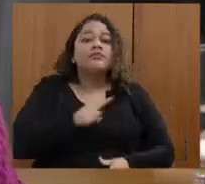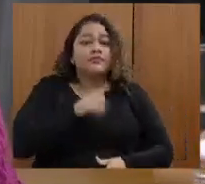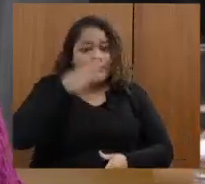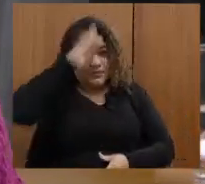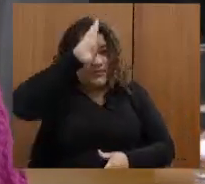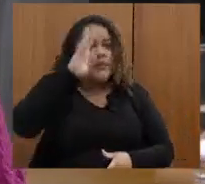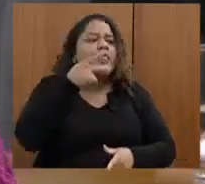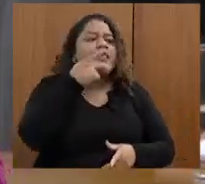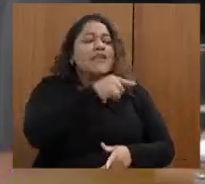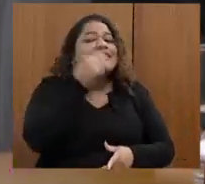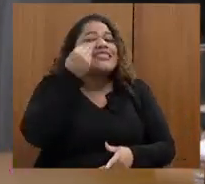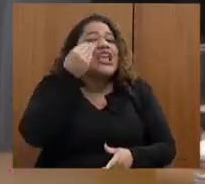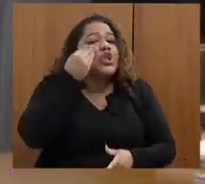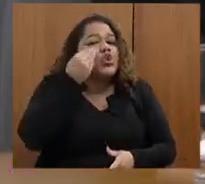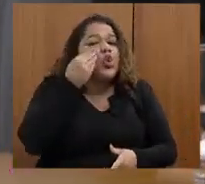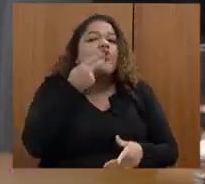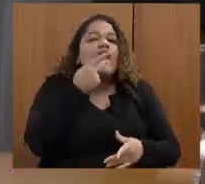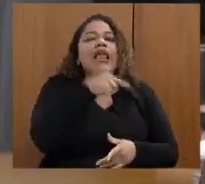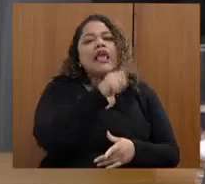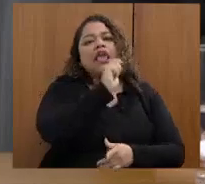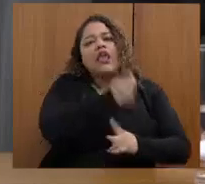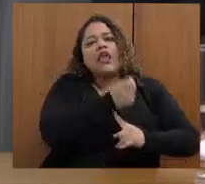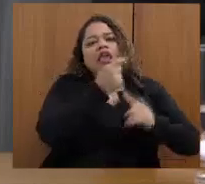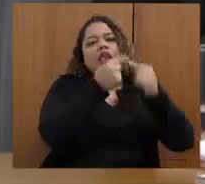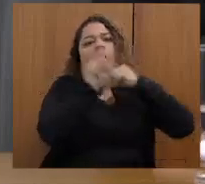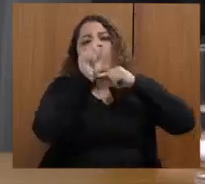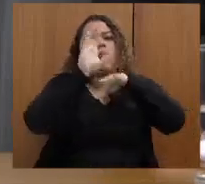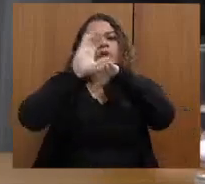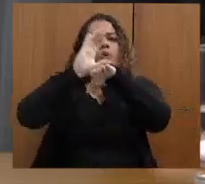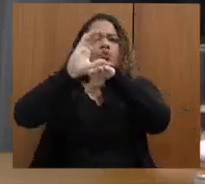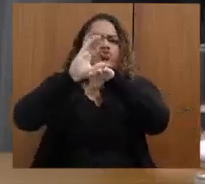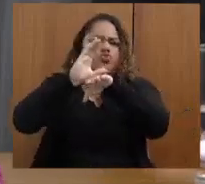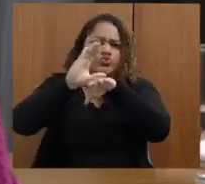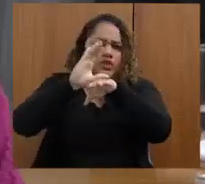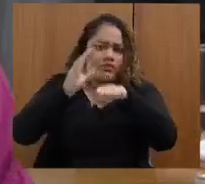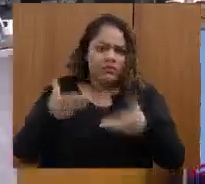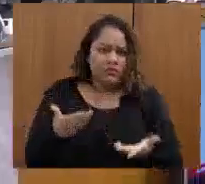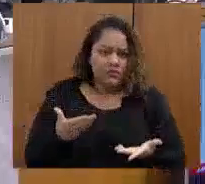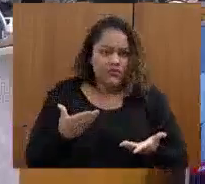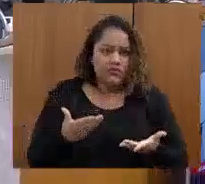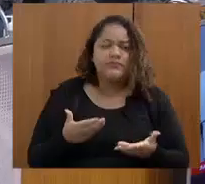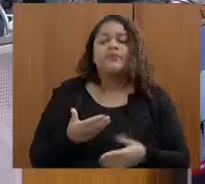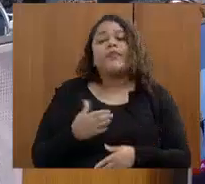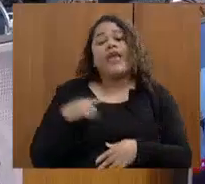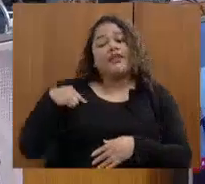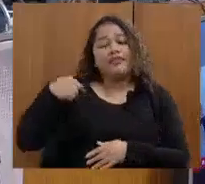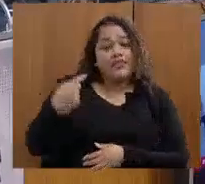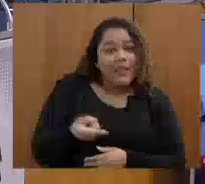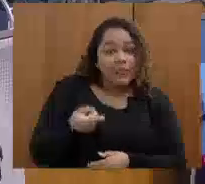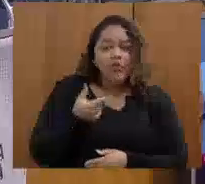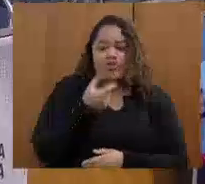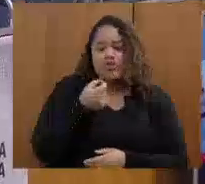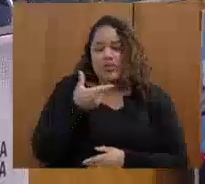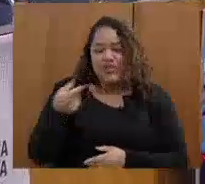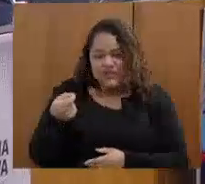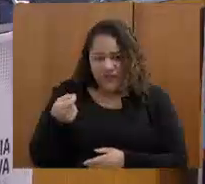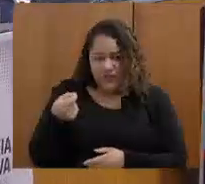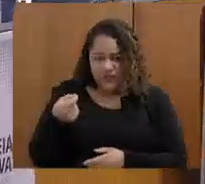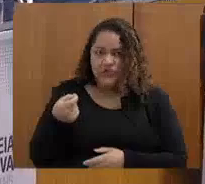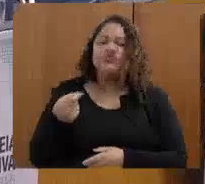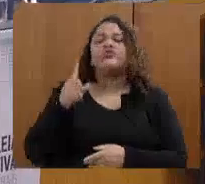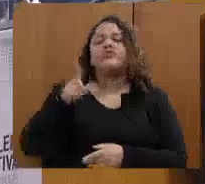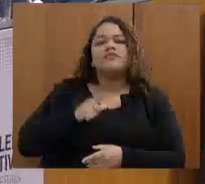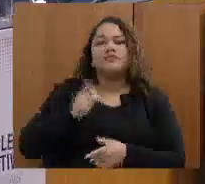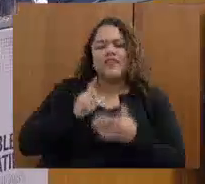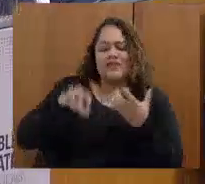declarada em constitucional depois em 2020 durante uma greve da categoria pelo piso salarial antes da